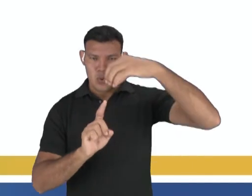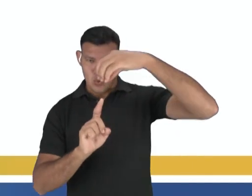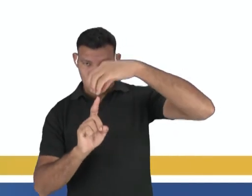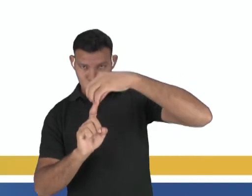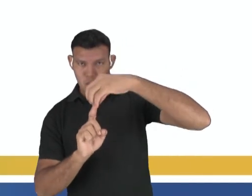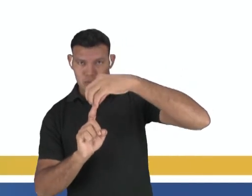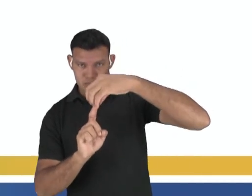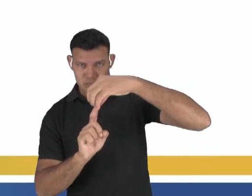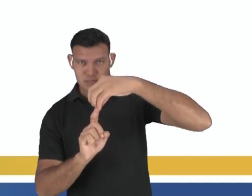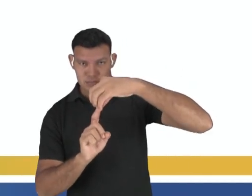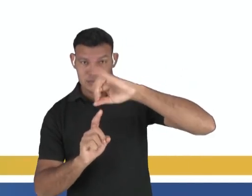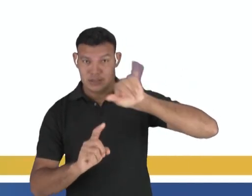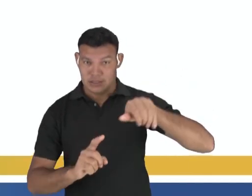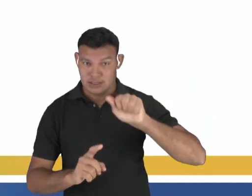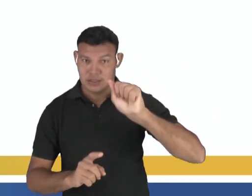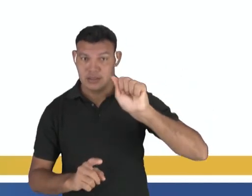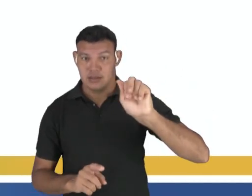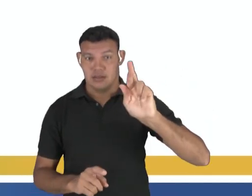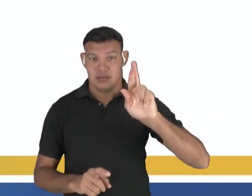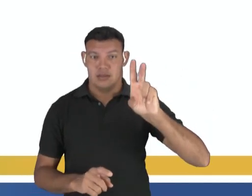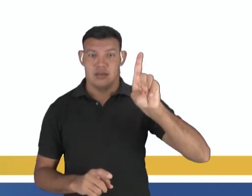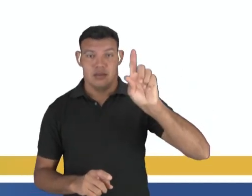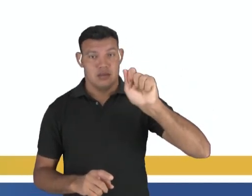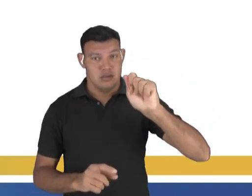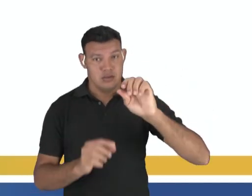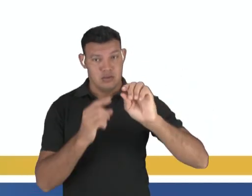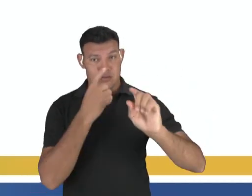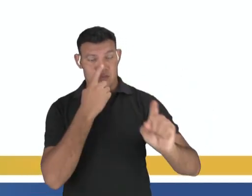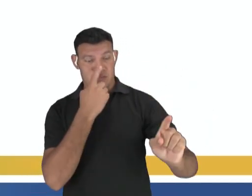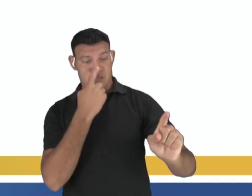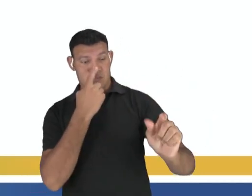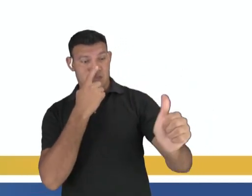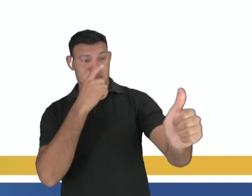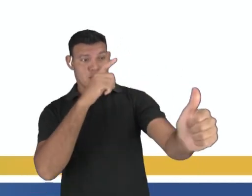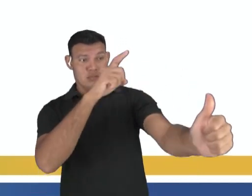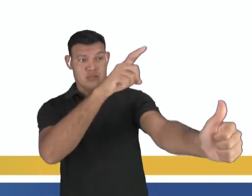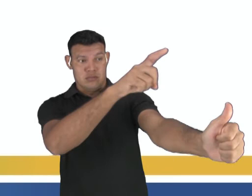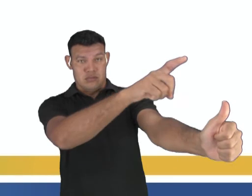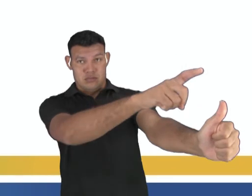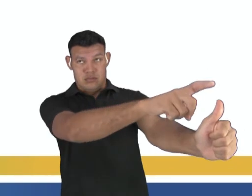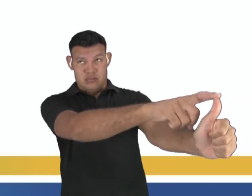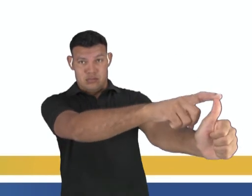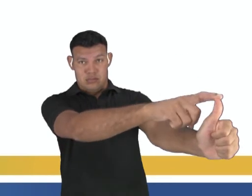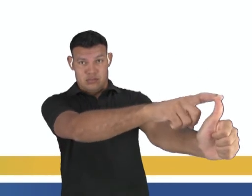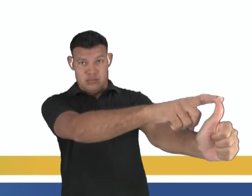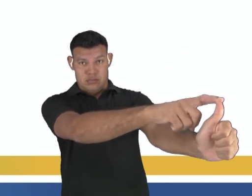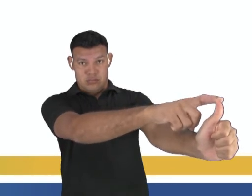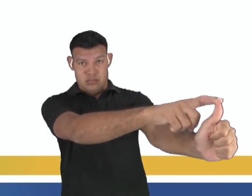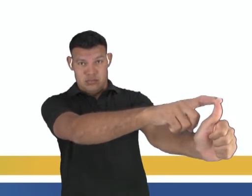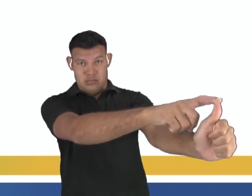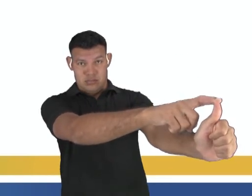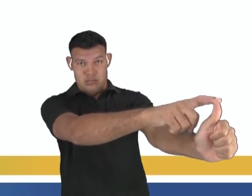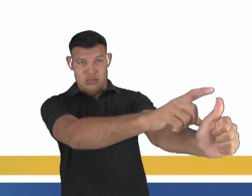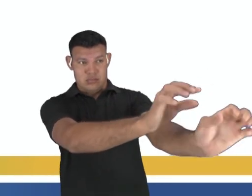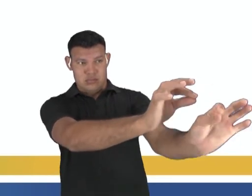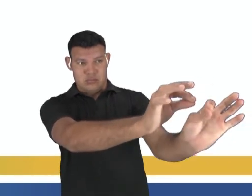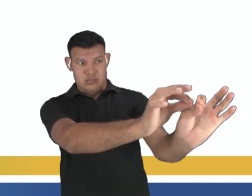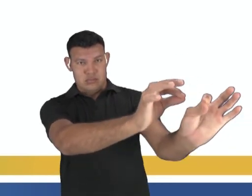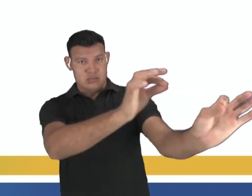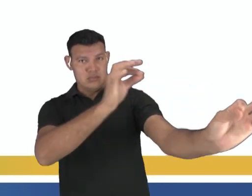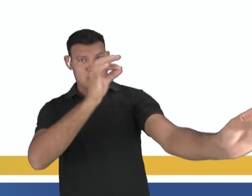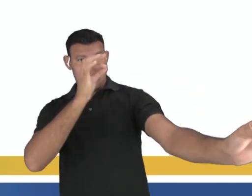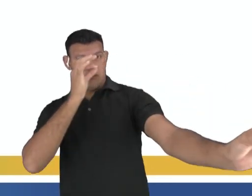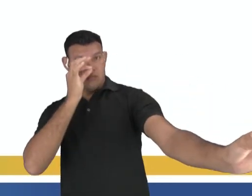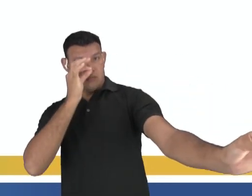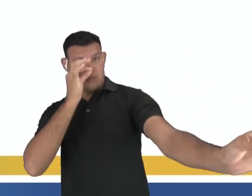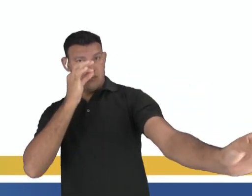né, ele fixou que uma jarda seria o comprimento entre a ponta do seu nariz, né, e o